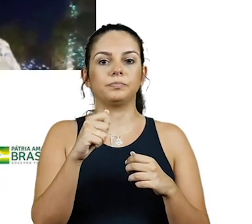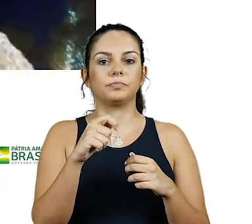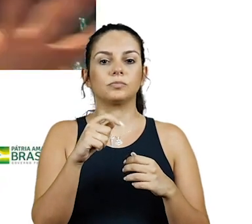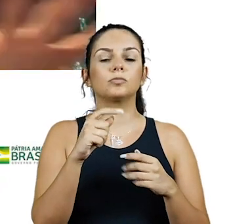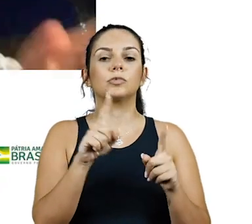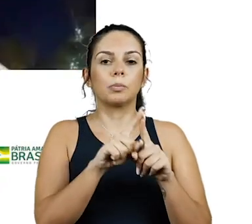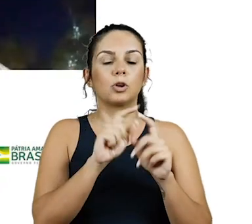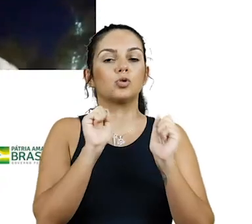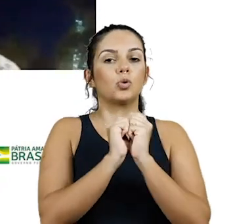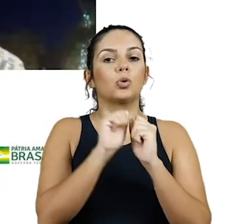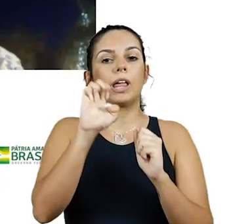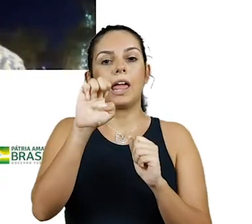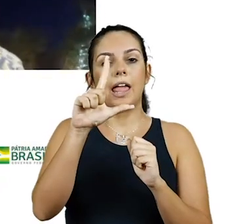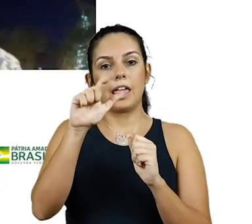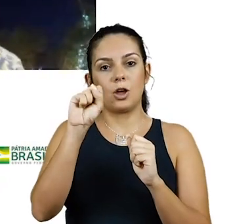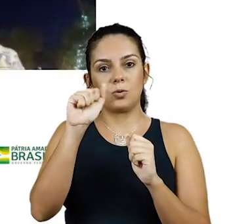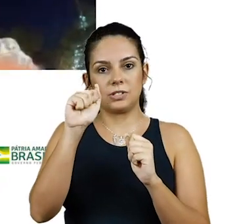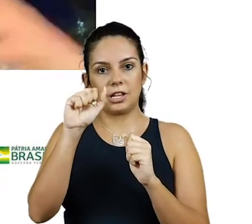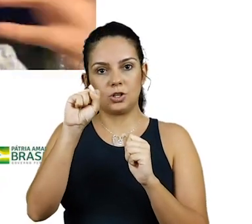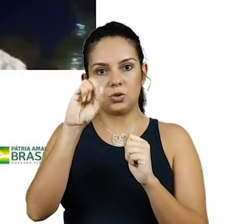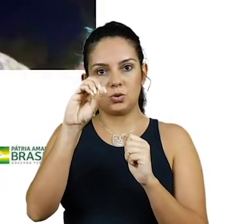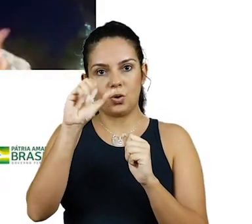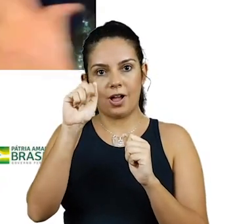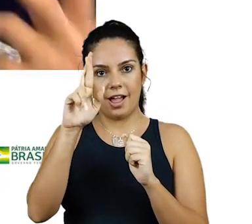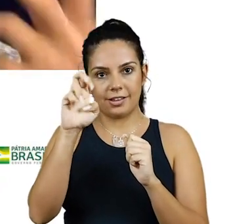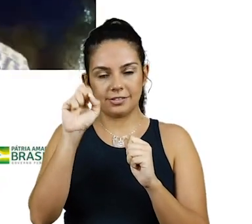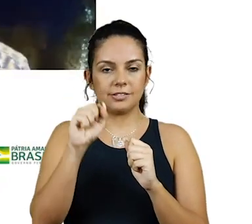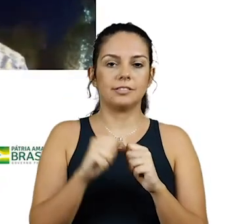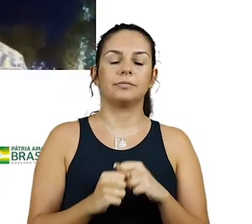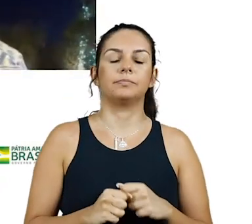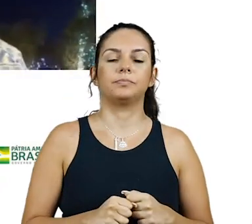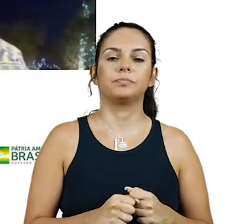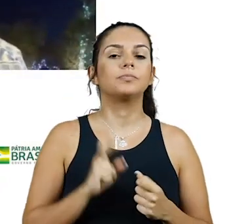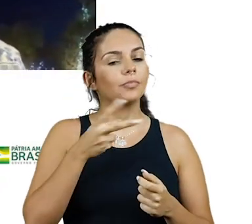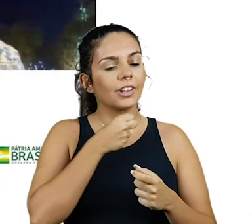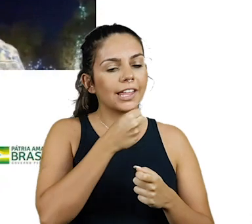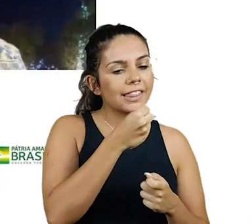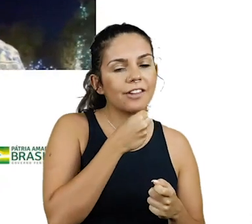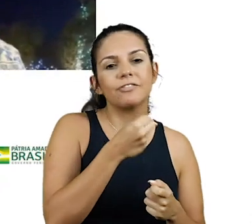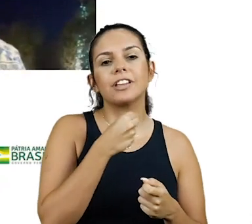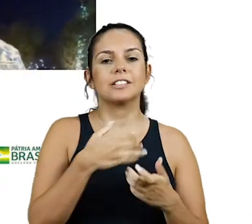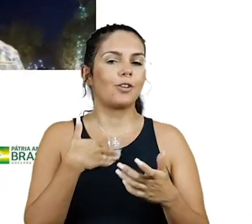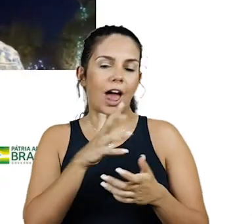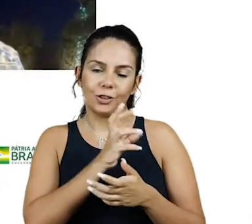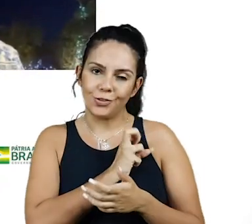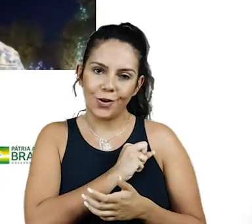daqui a pouquinho, está sempre no meu radar. Então, voltei à MTV fazendo essa entrevista que eu adoro.